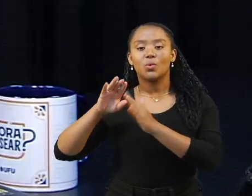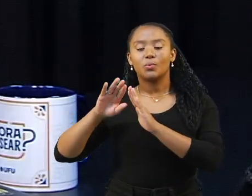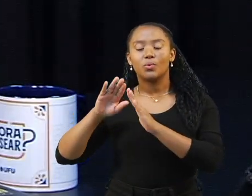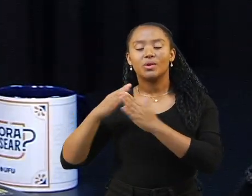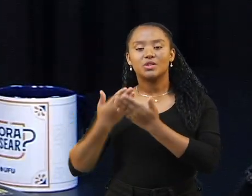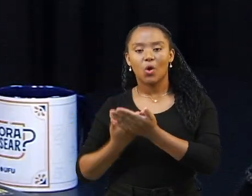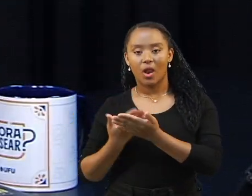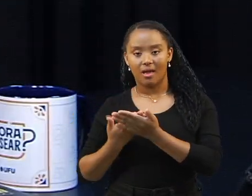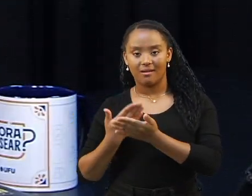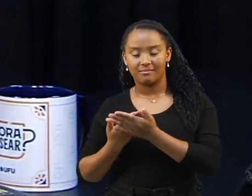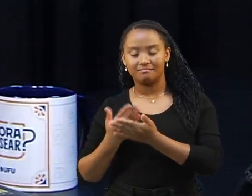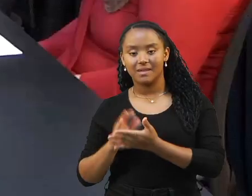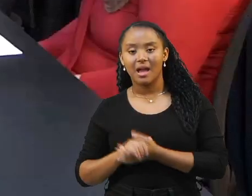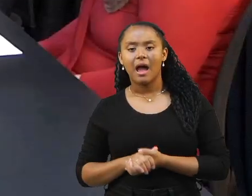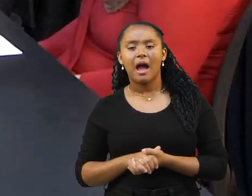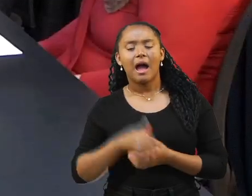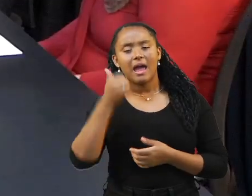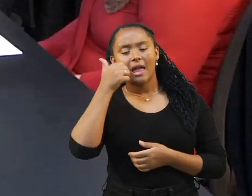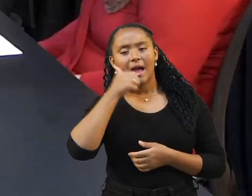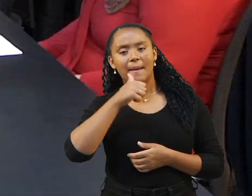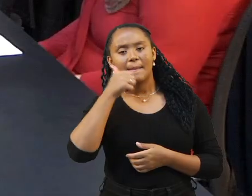lá no grupo?